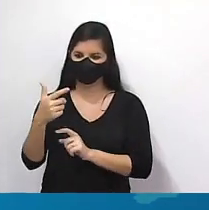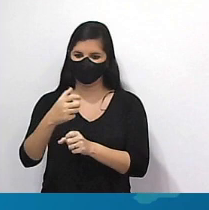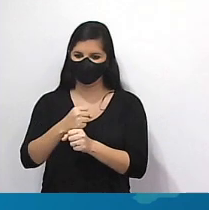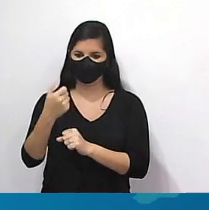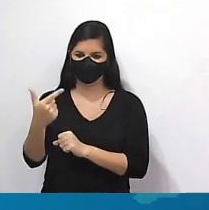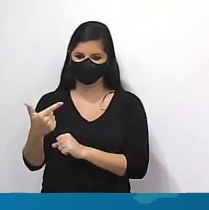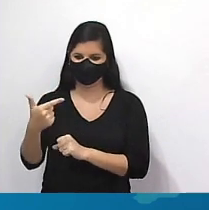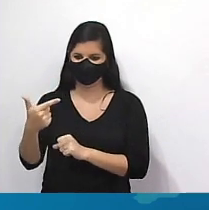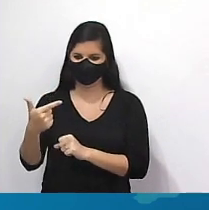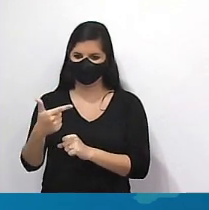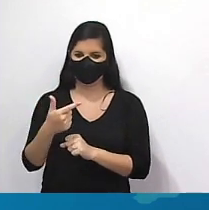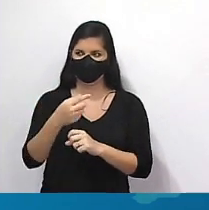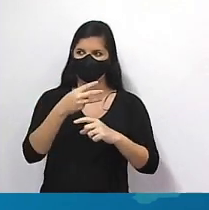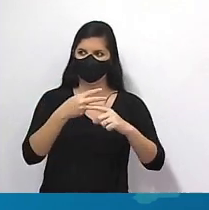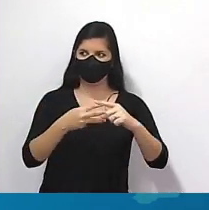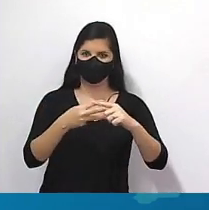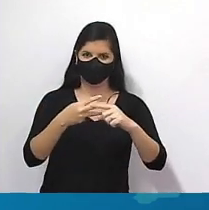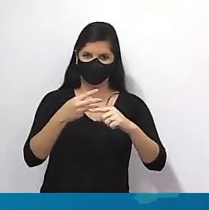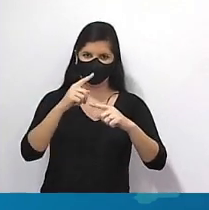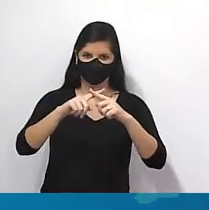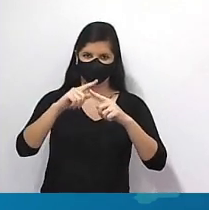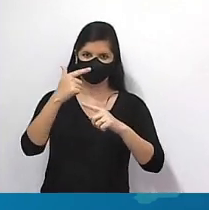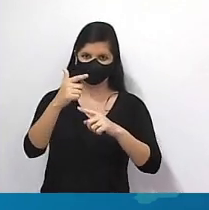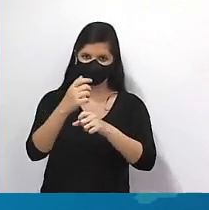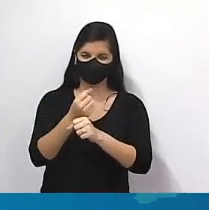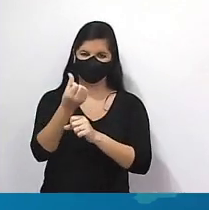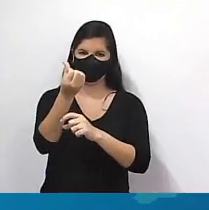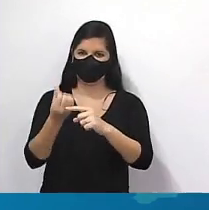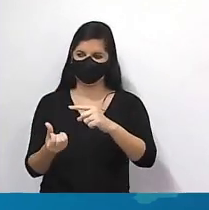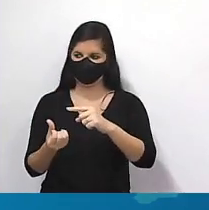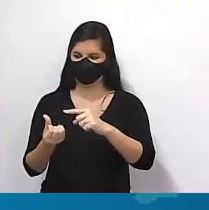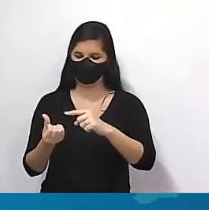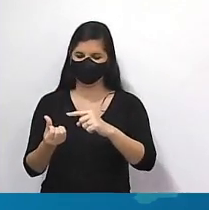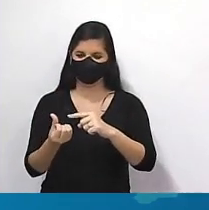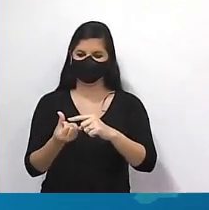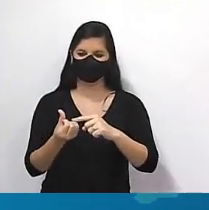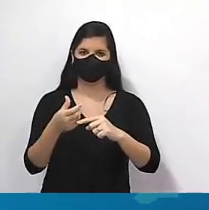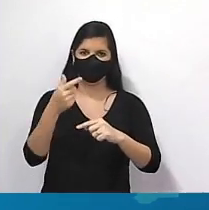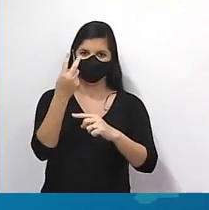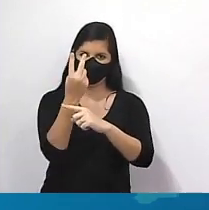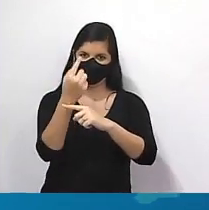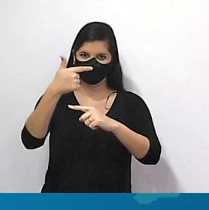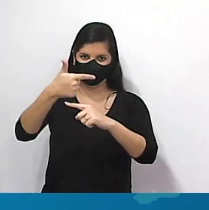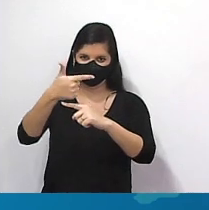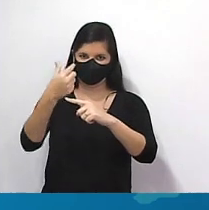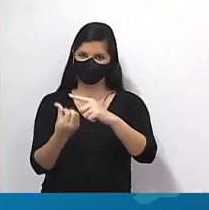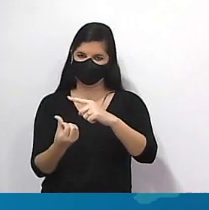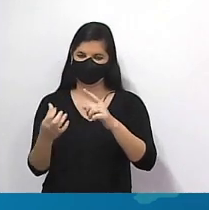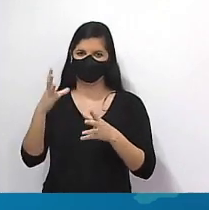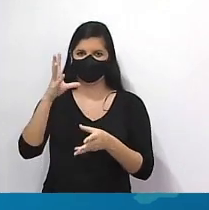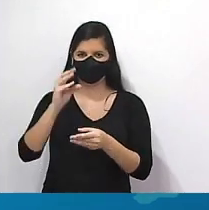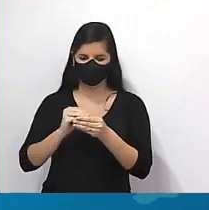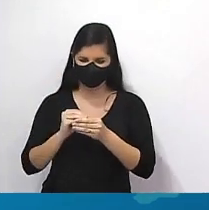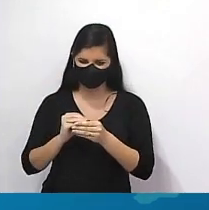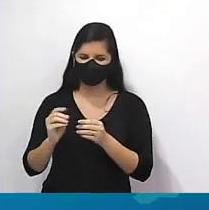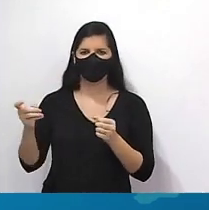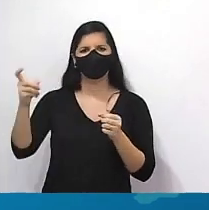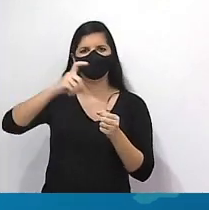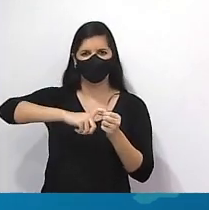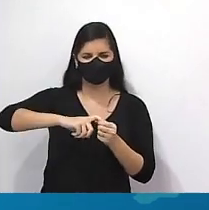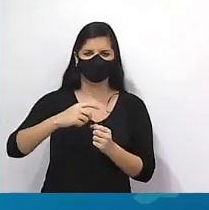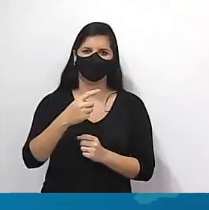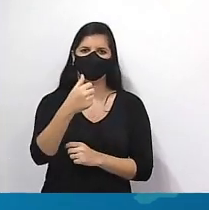2. 3 vezes 2, 6. Então, a segunda fração ficou 2/6. Se simplificar, vai voltar a ser